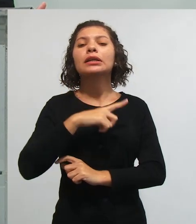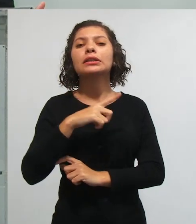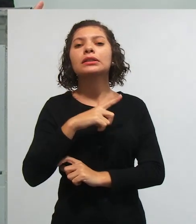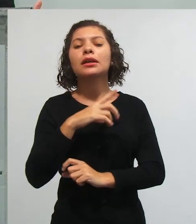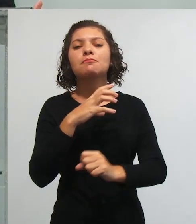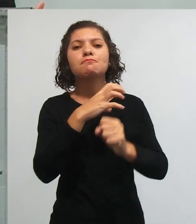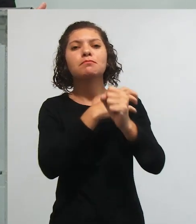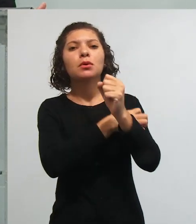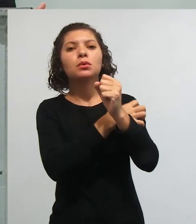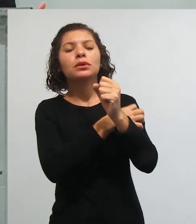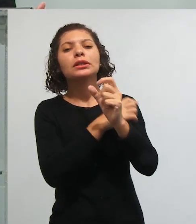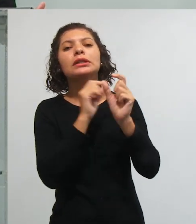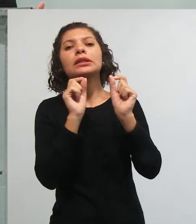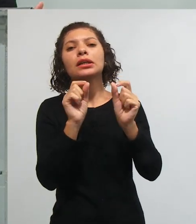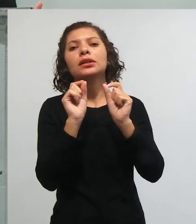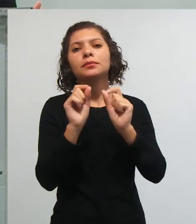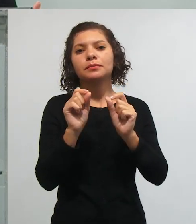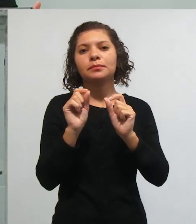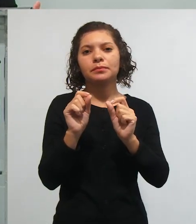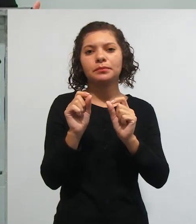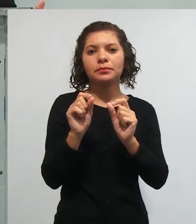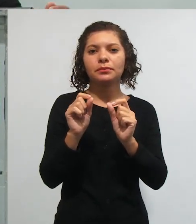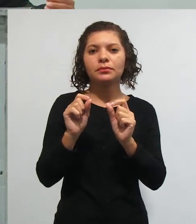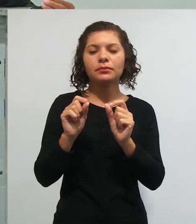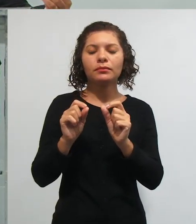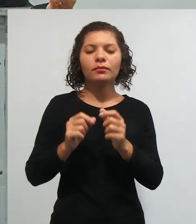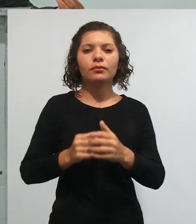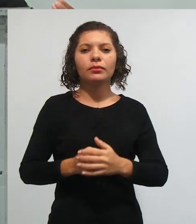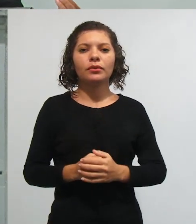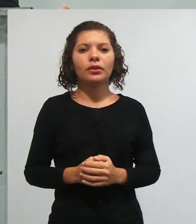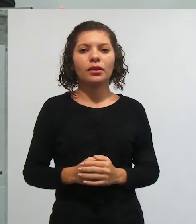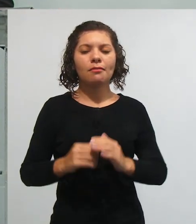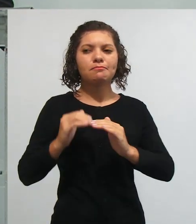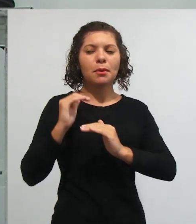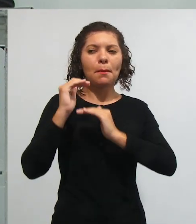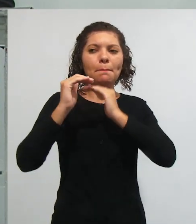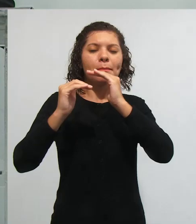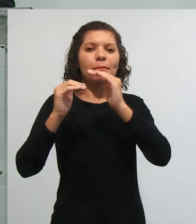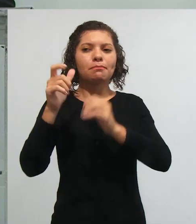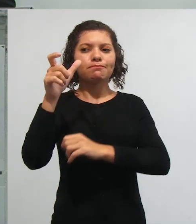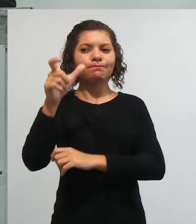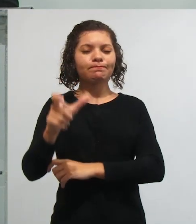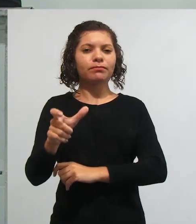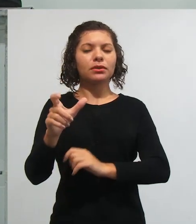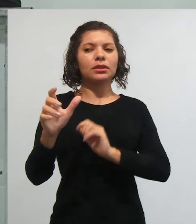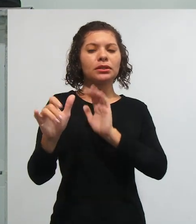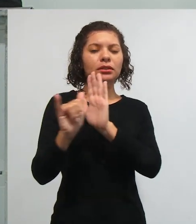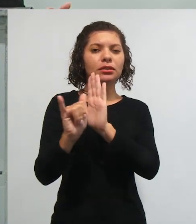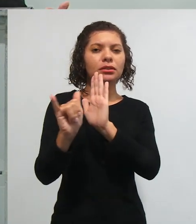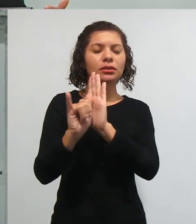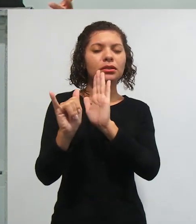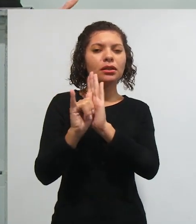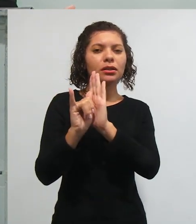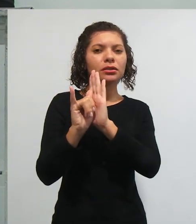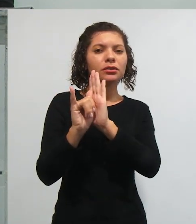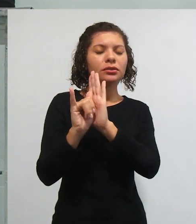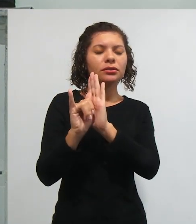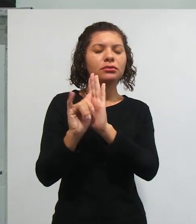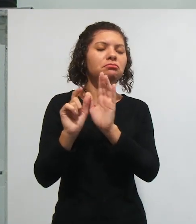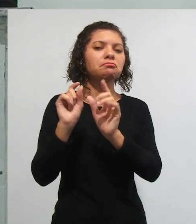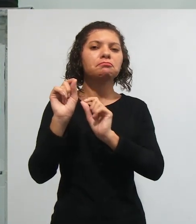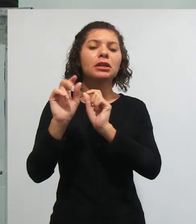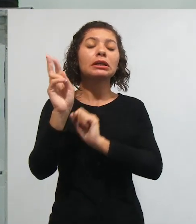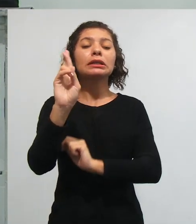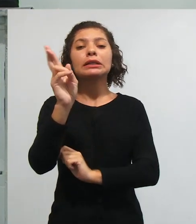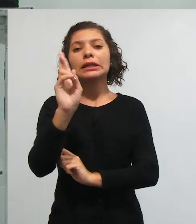poder quem detém o poder de de construir uma identidade que a soberania